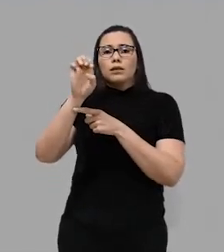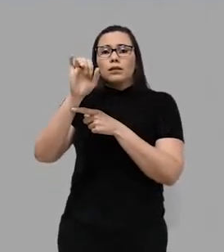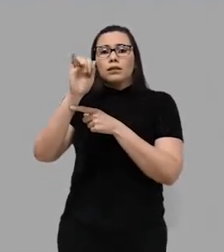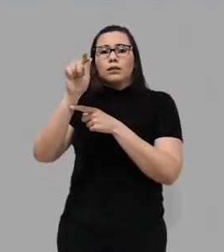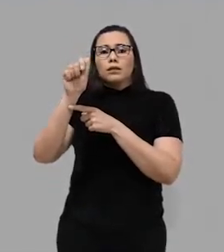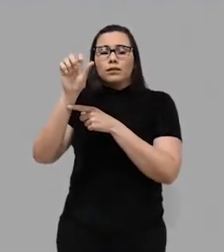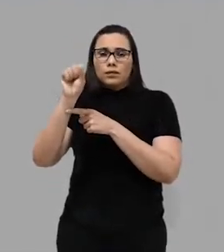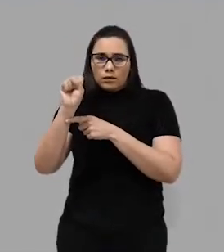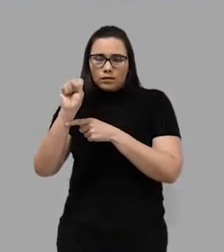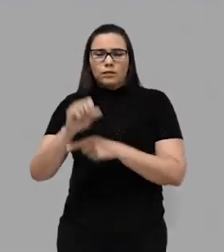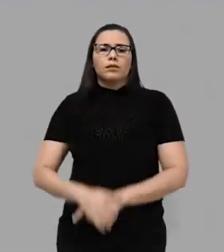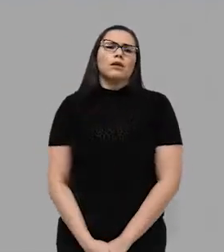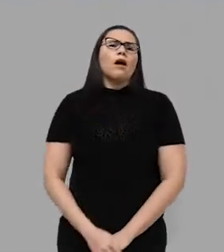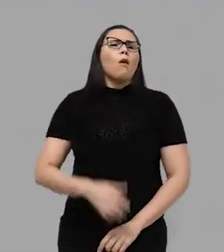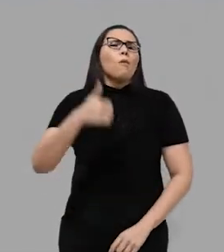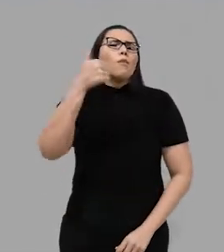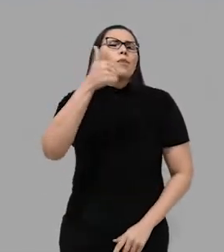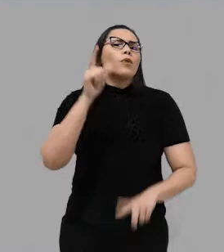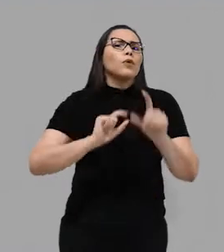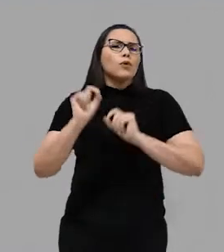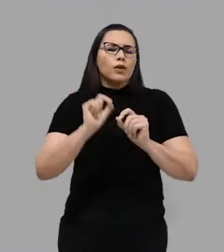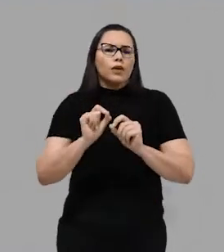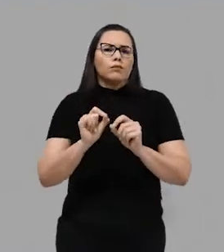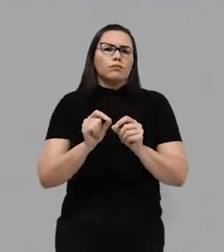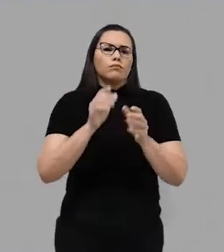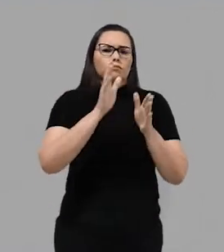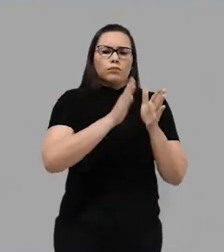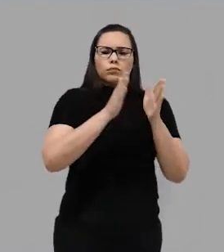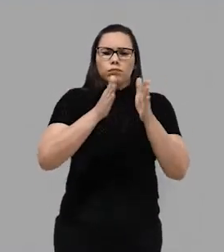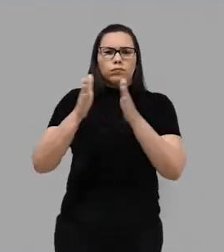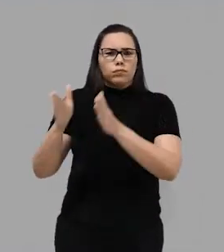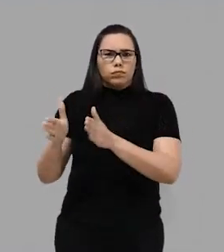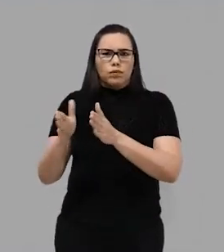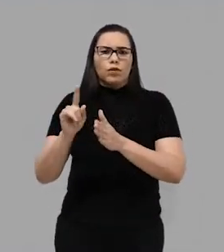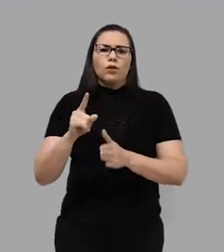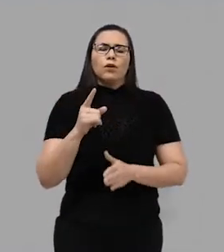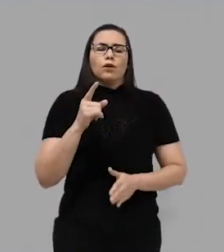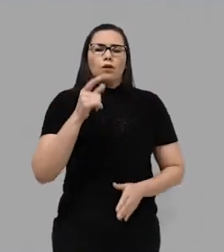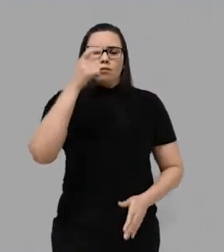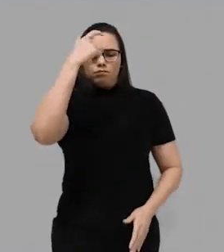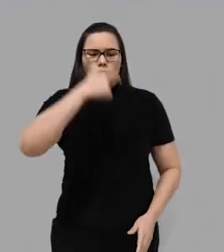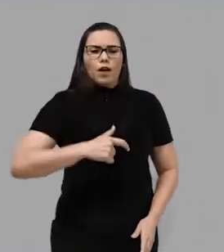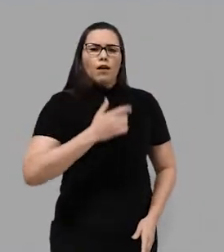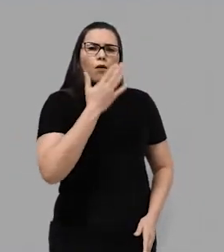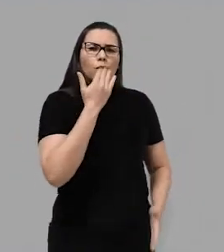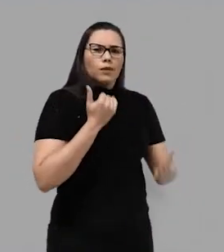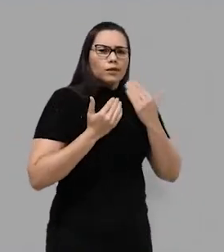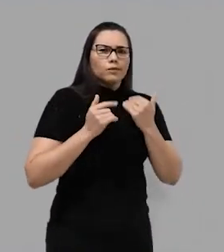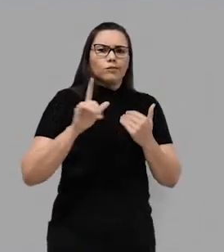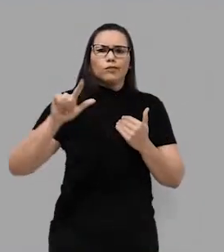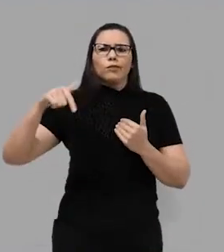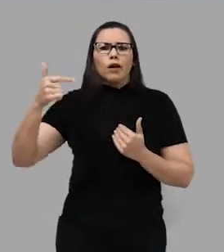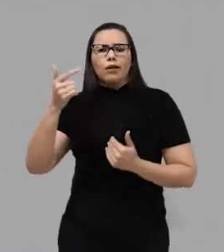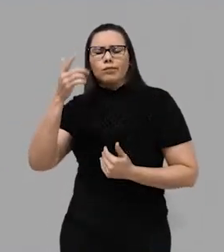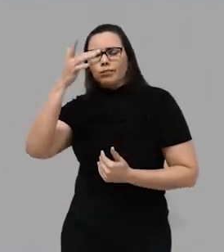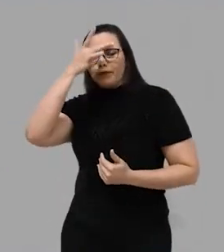são uma sequência em que um indivíduo vai servindo de alimento para o outro, né? Então, nessa primeira parte,